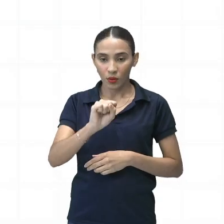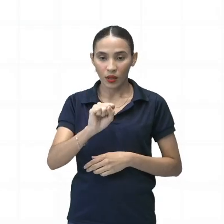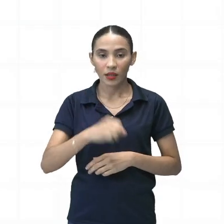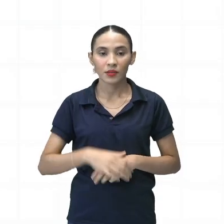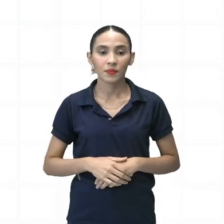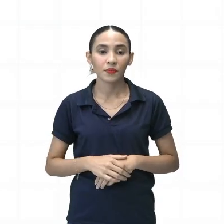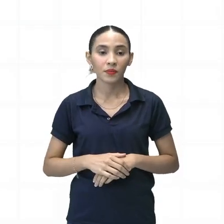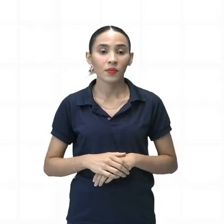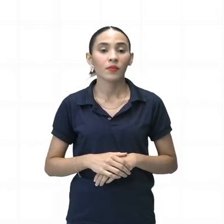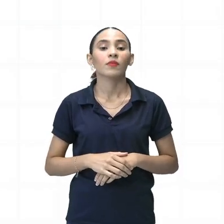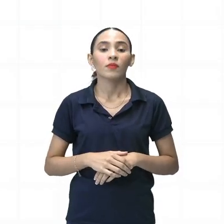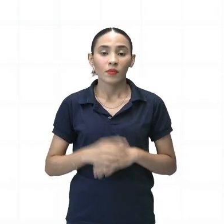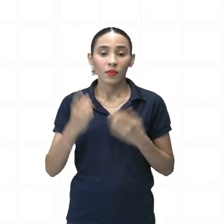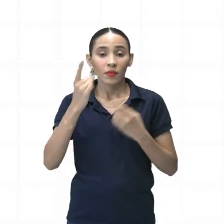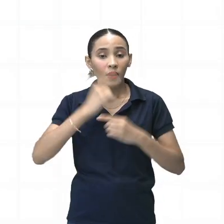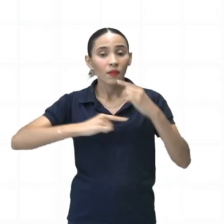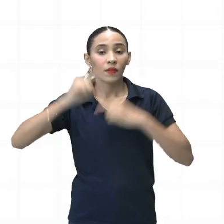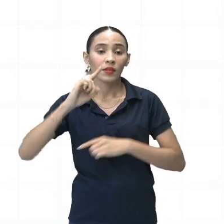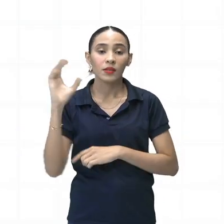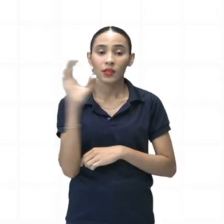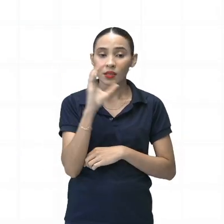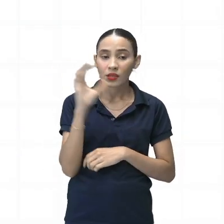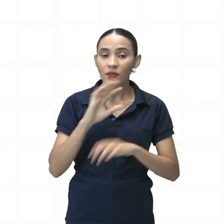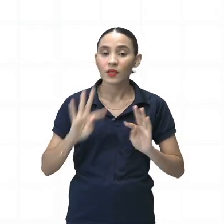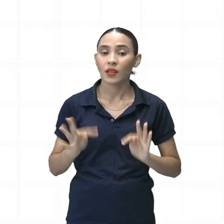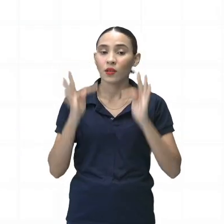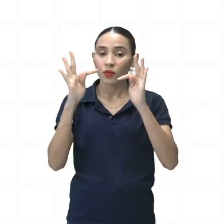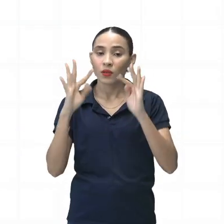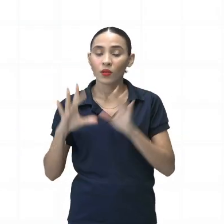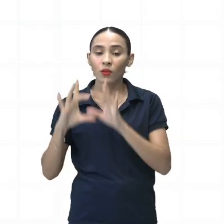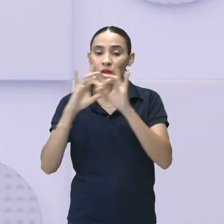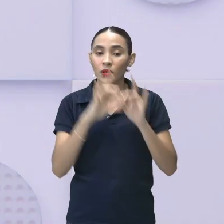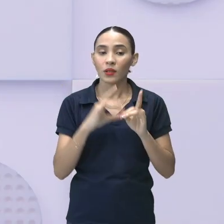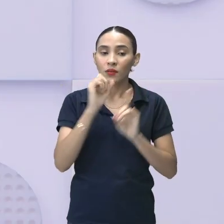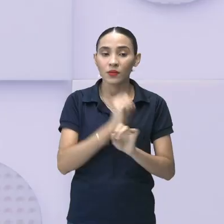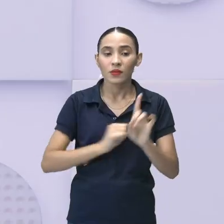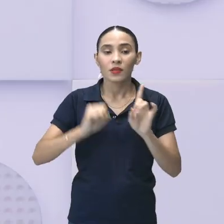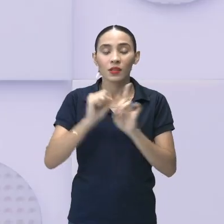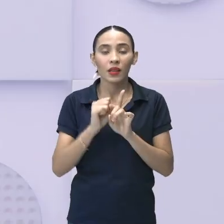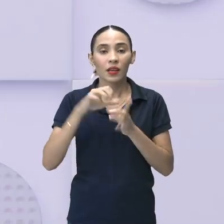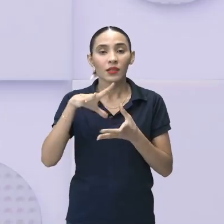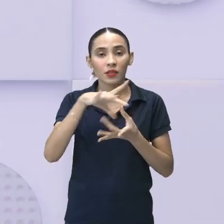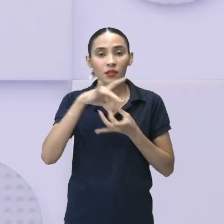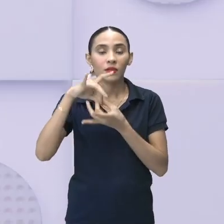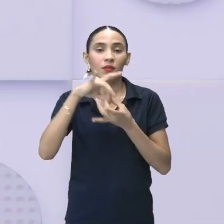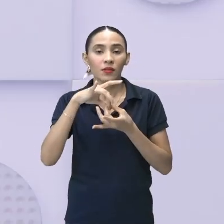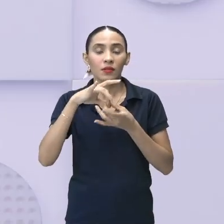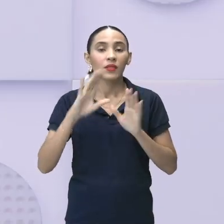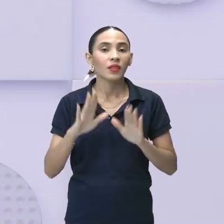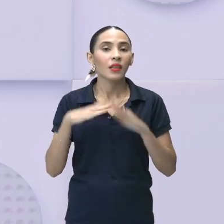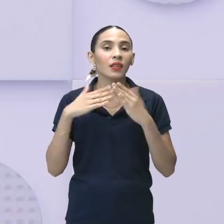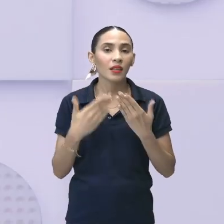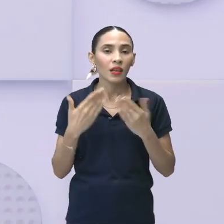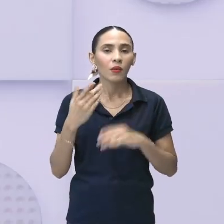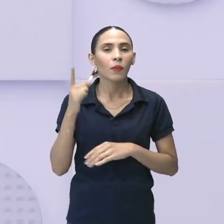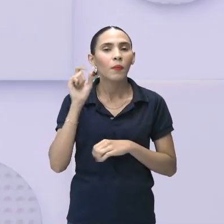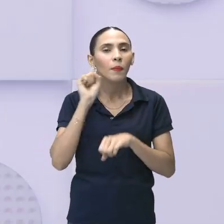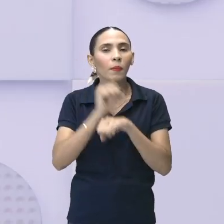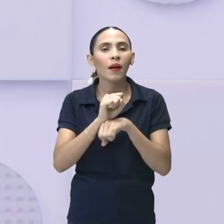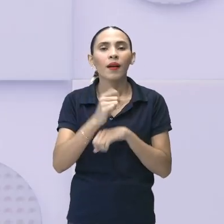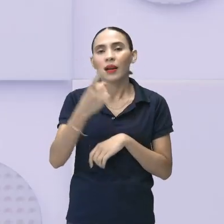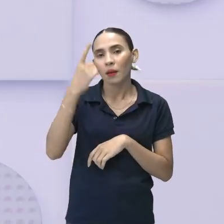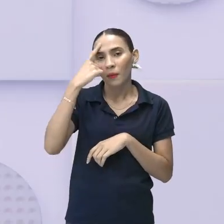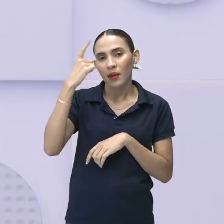que um cientista faz uma pesquisa com células-troncos, ou com crianças, ou com